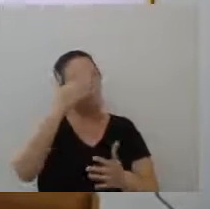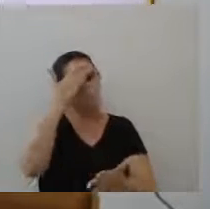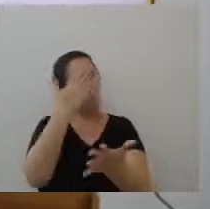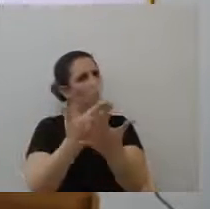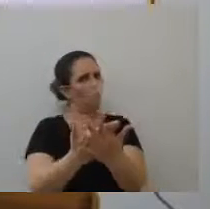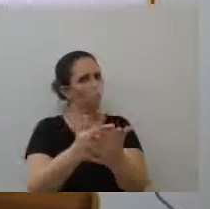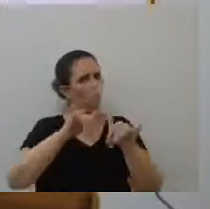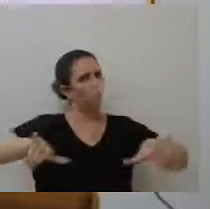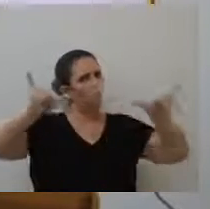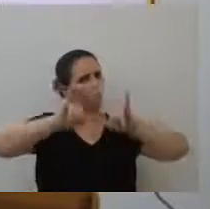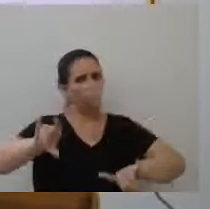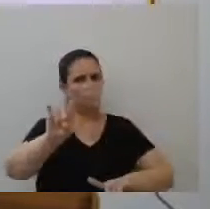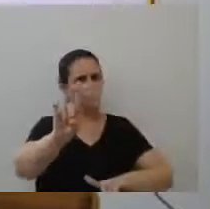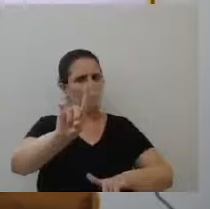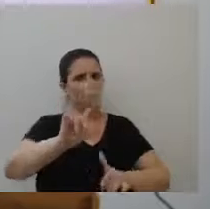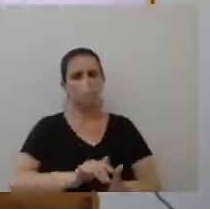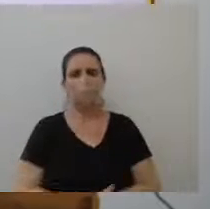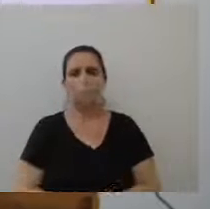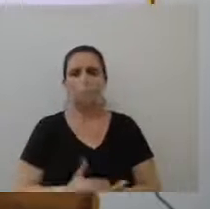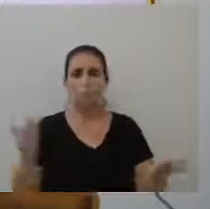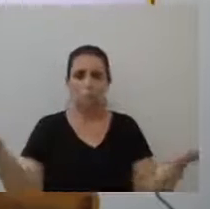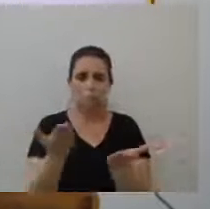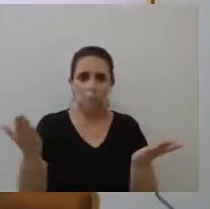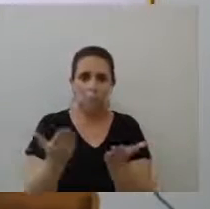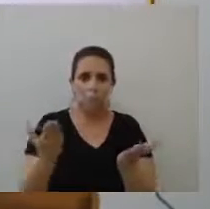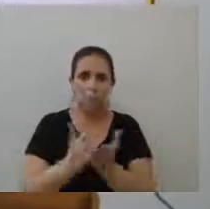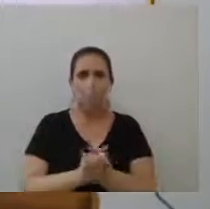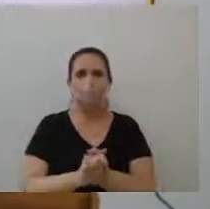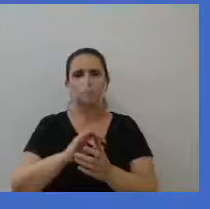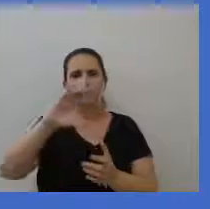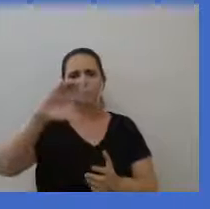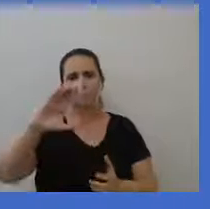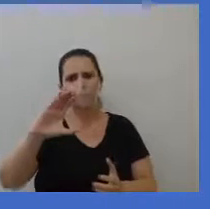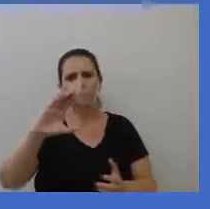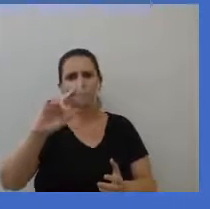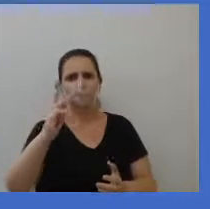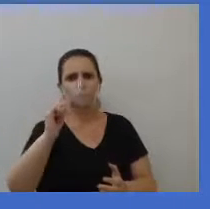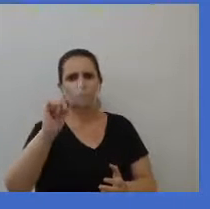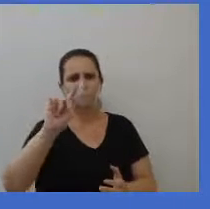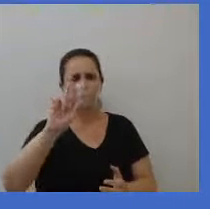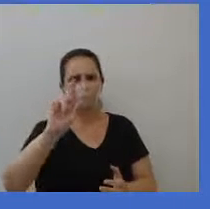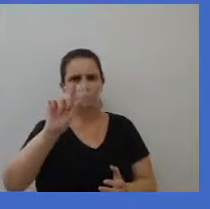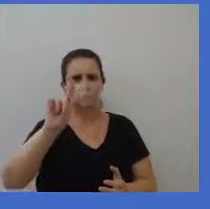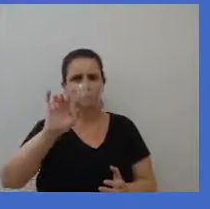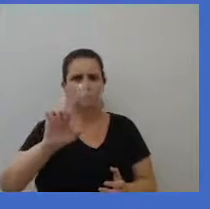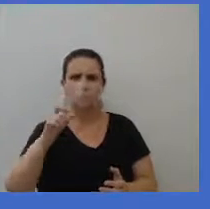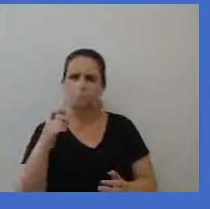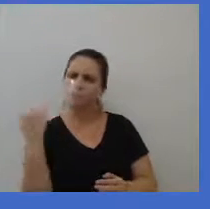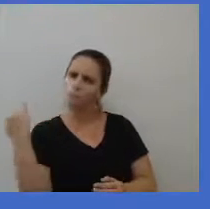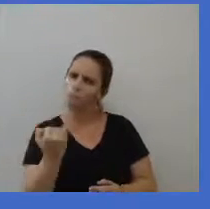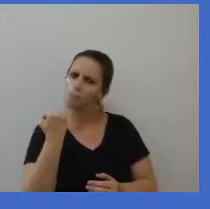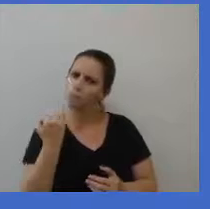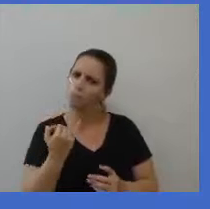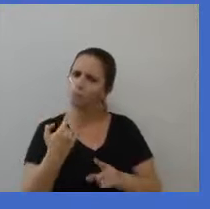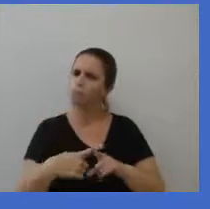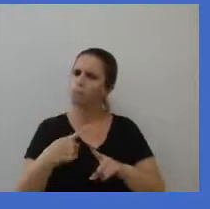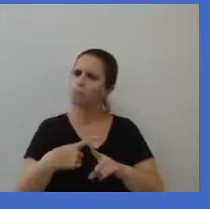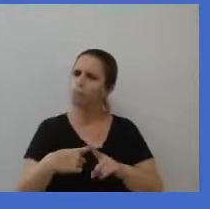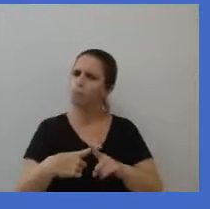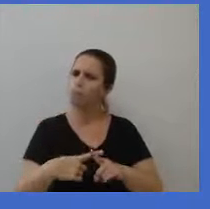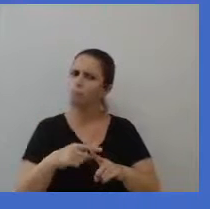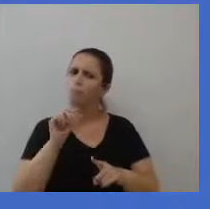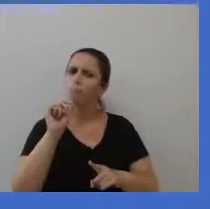te mandou, isso é o suficiente para você dar credibilidade? É verdade, eu vi no WhatsApp. Antes